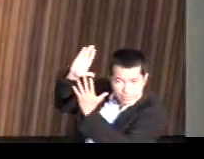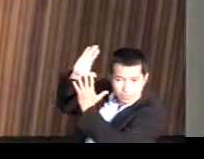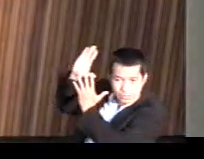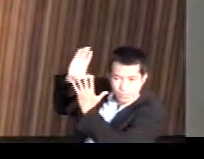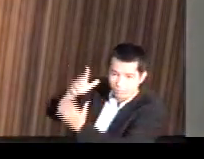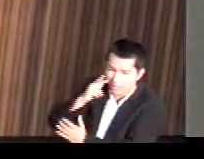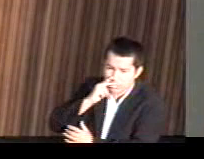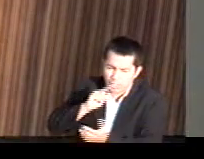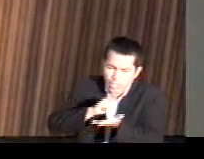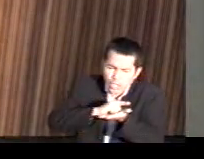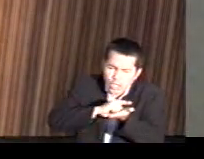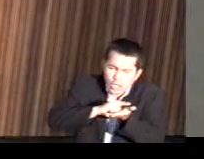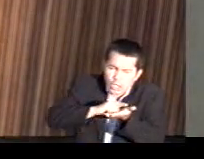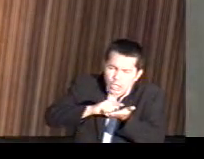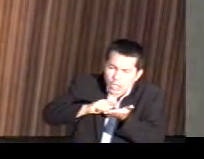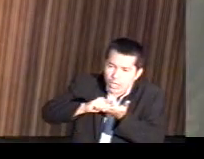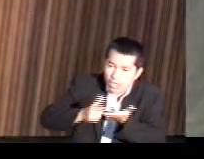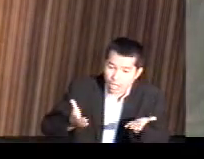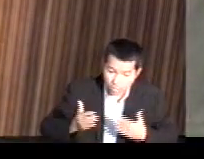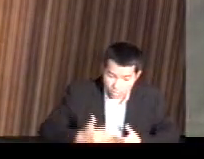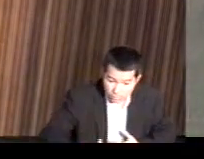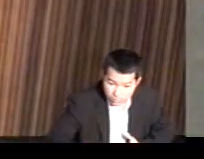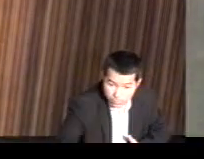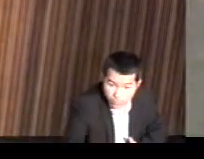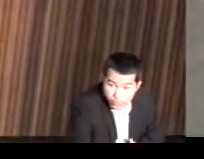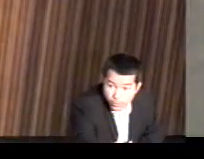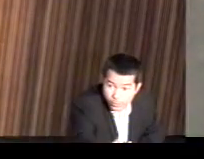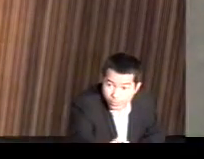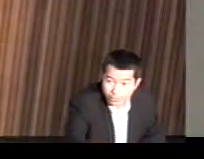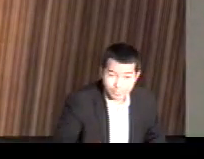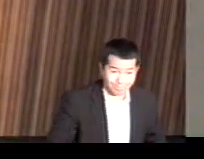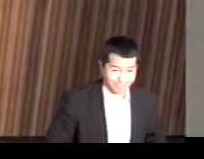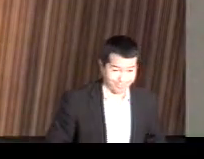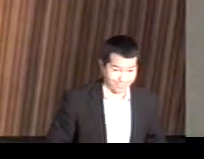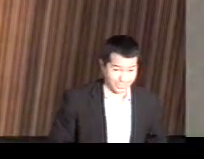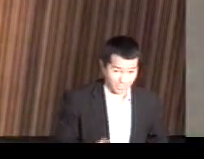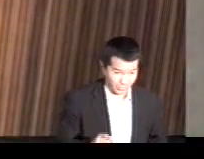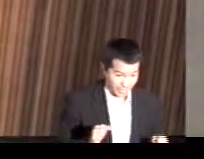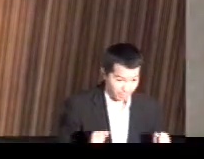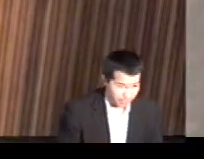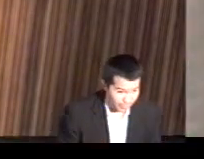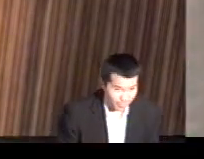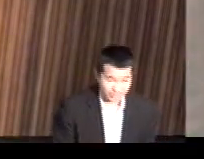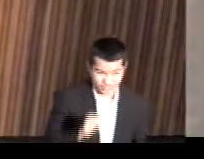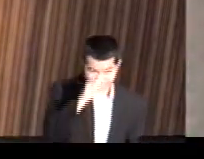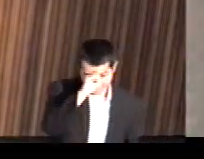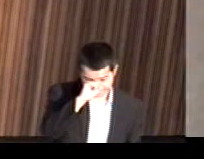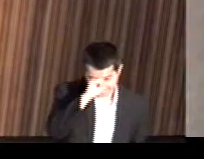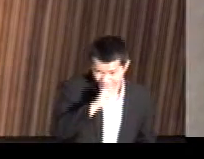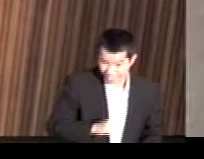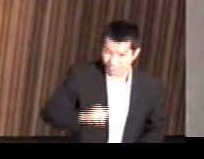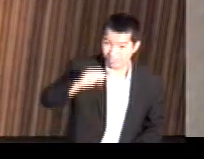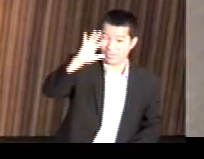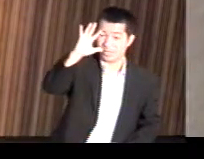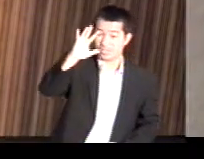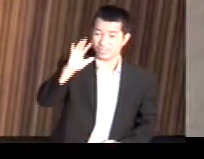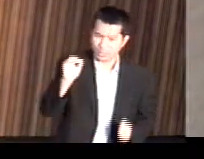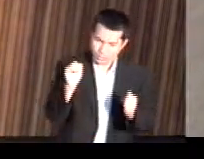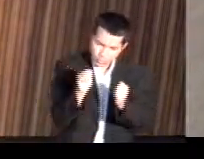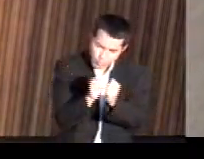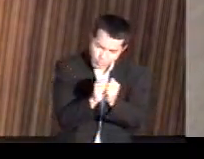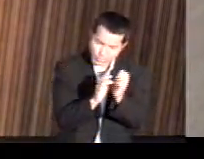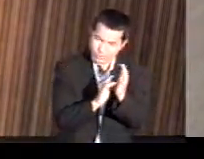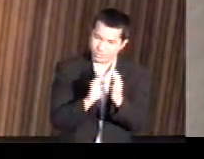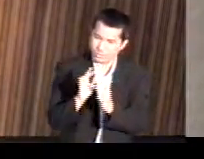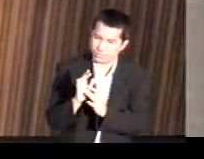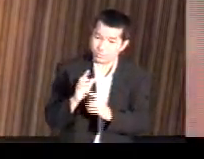quero. A Bíblia diz que você pisa em cima de tudo quanto Jesus já fez para você.